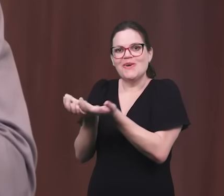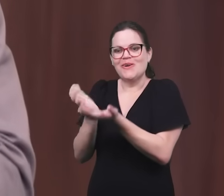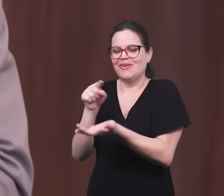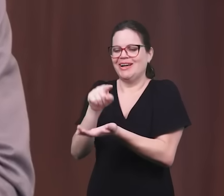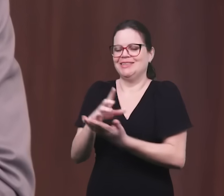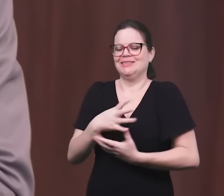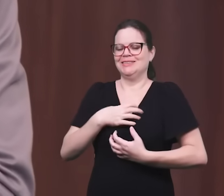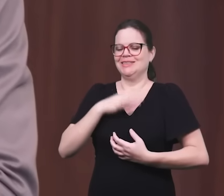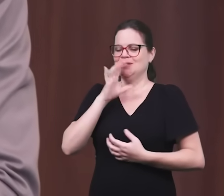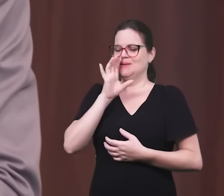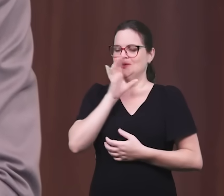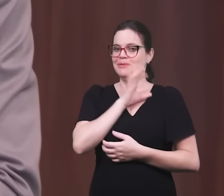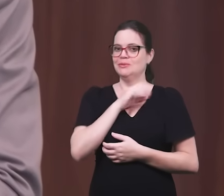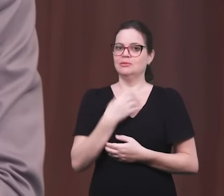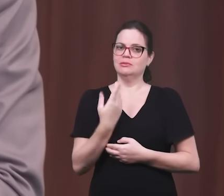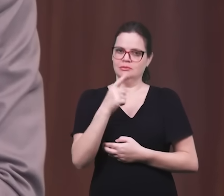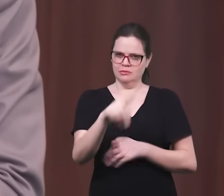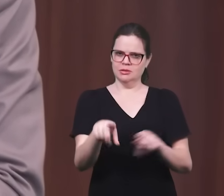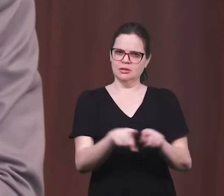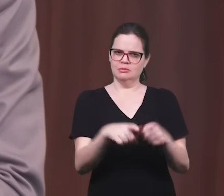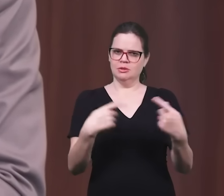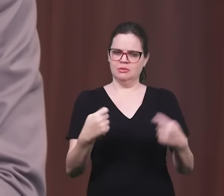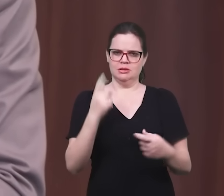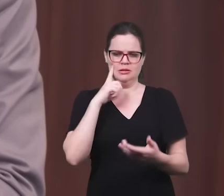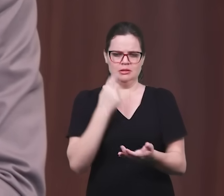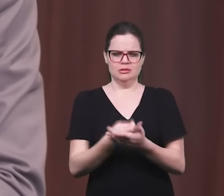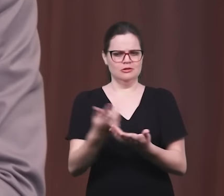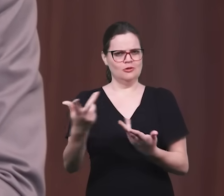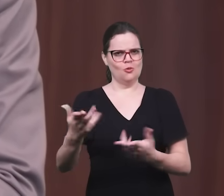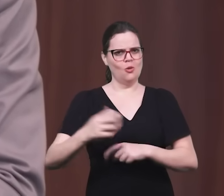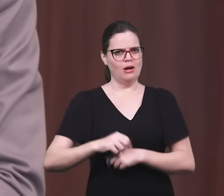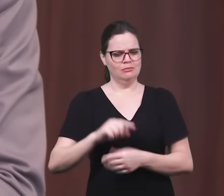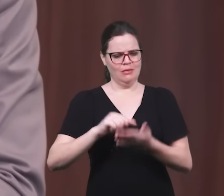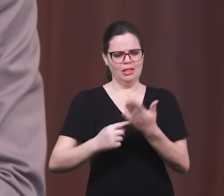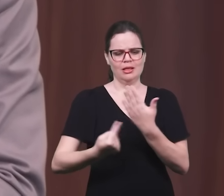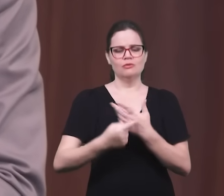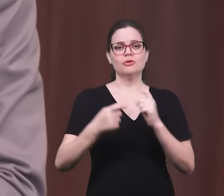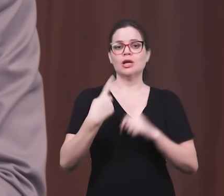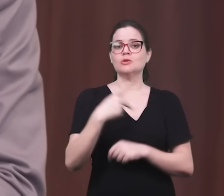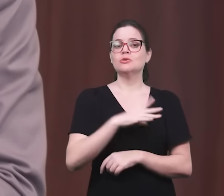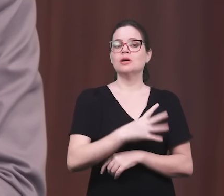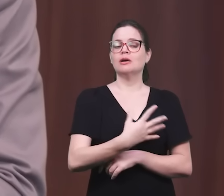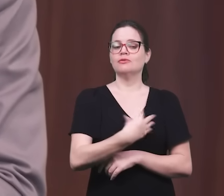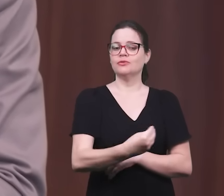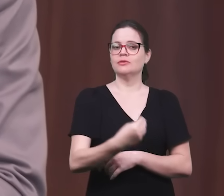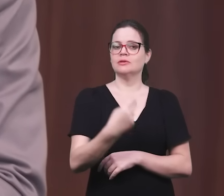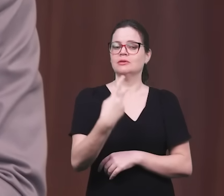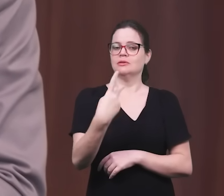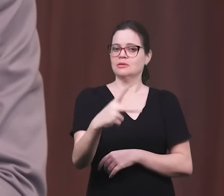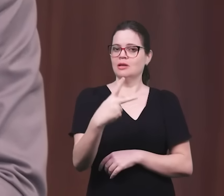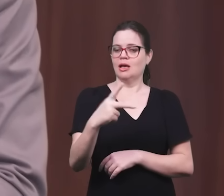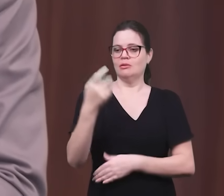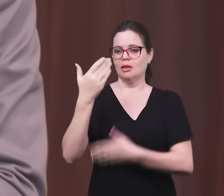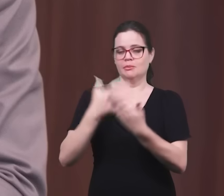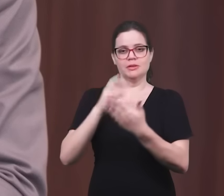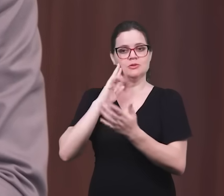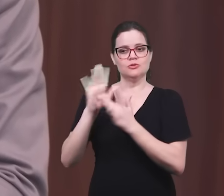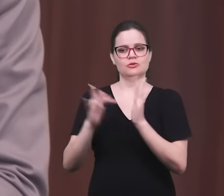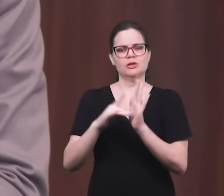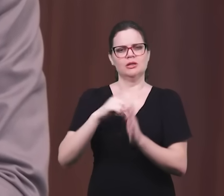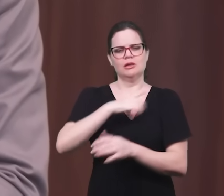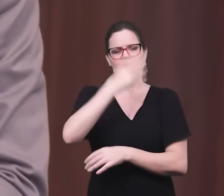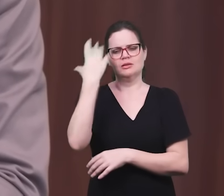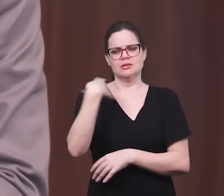calor. Faça essa escolha. Faça o seu ninho, a sua família, nos altares do Senhor, onde há fogo,